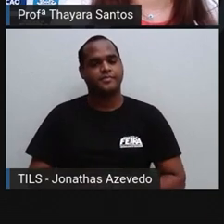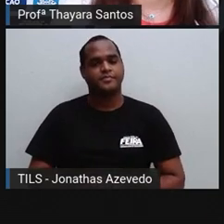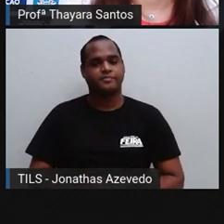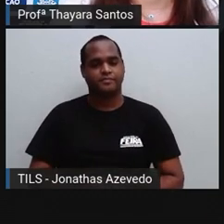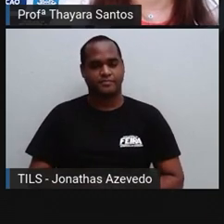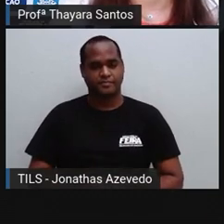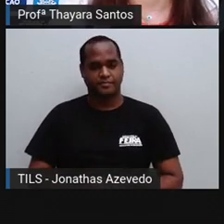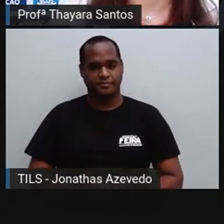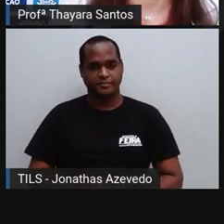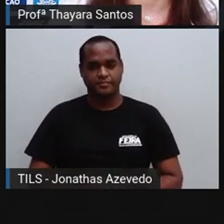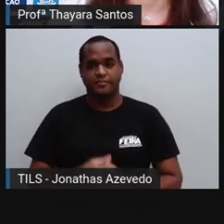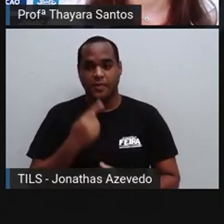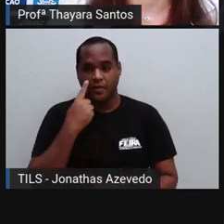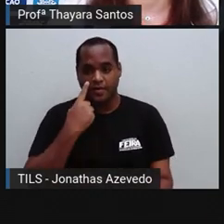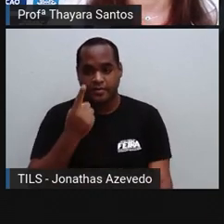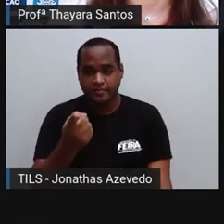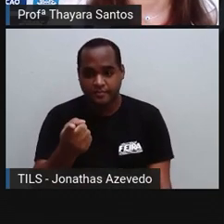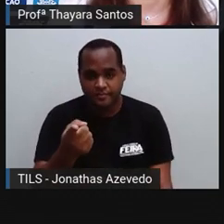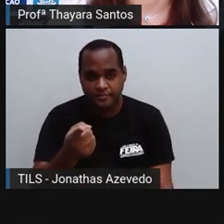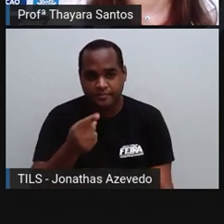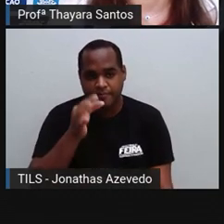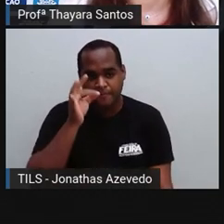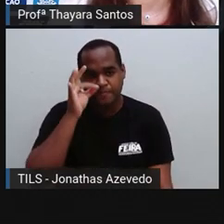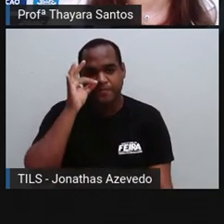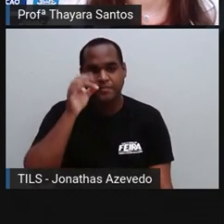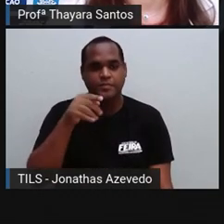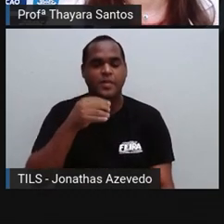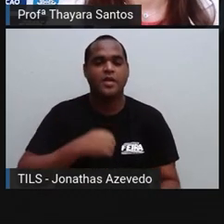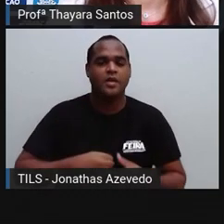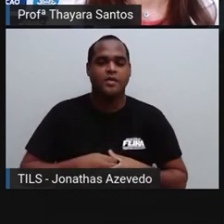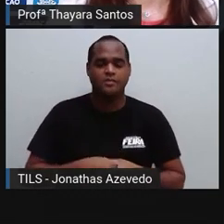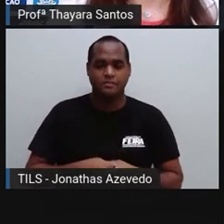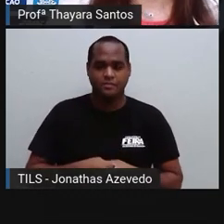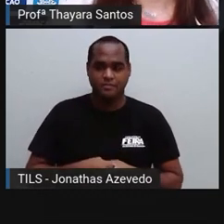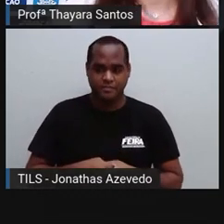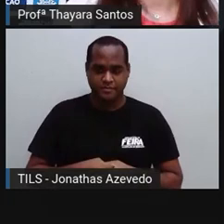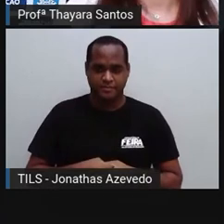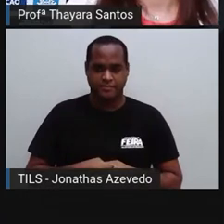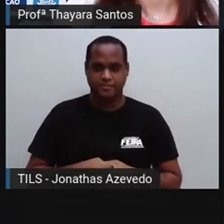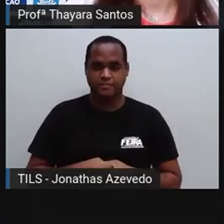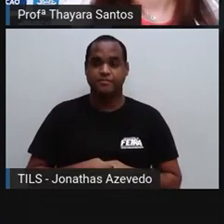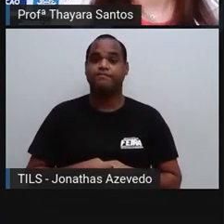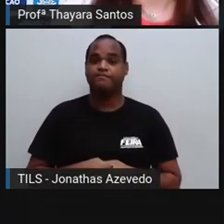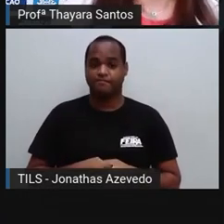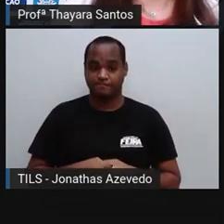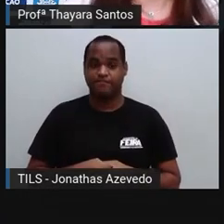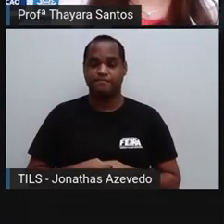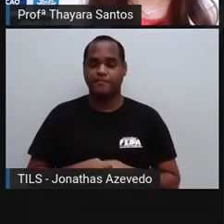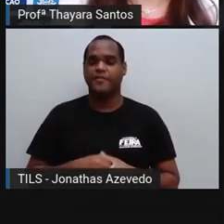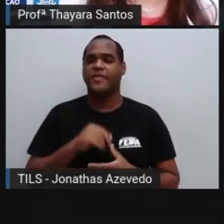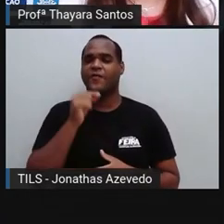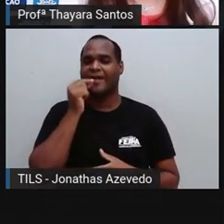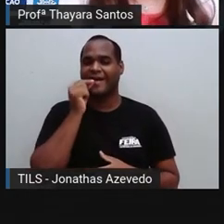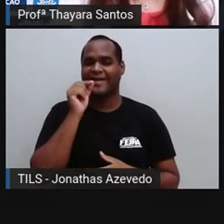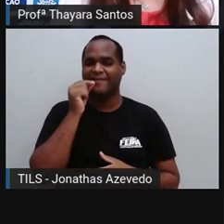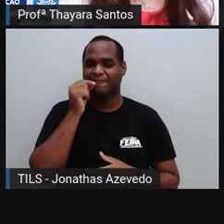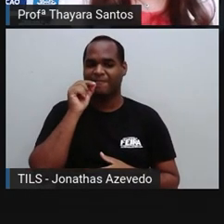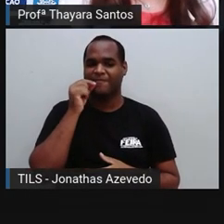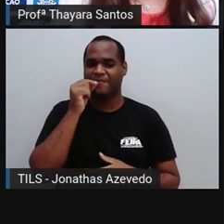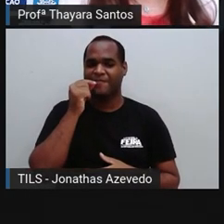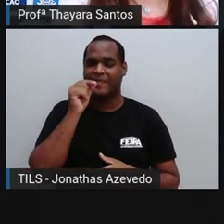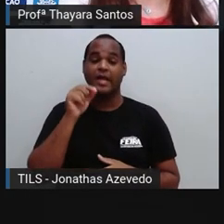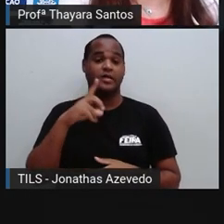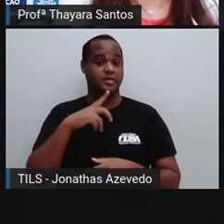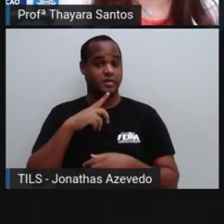Então, aqui está essa droga. E o crack? O crack é uma droga que ela é obtida a partir